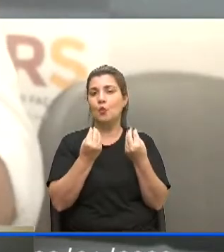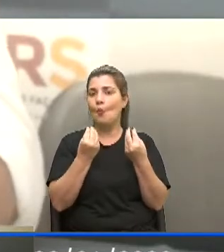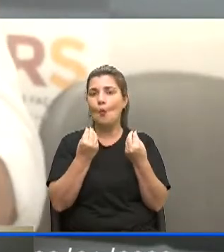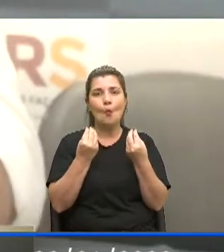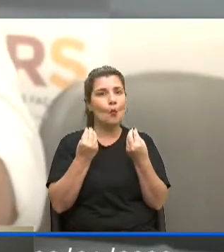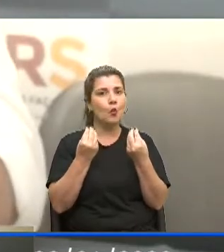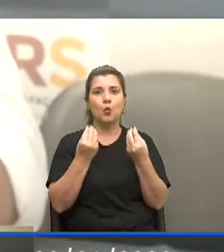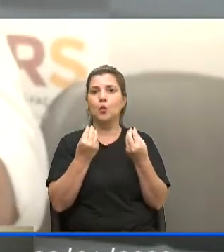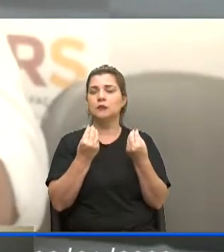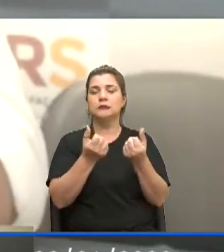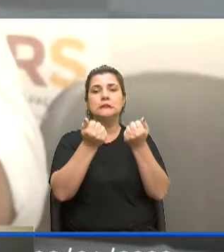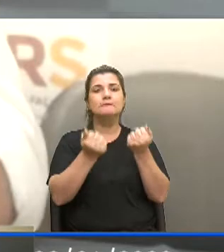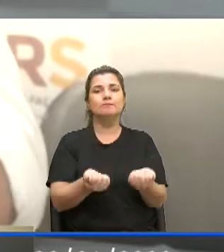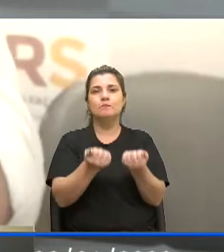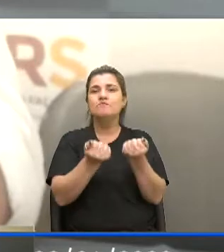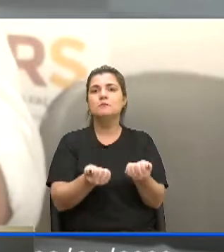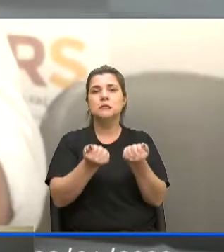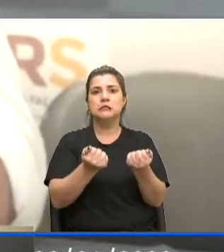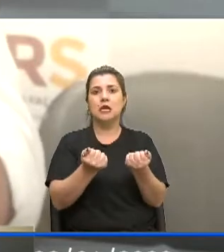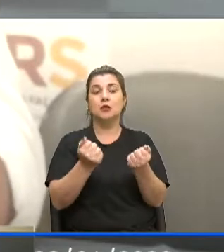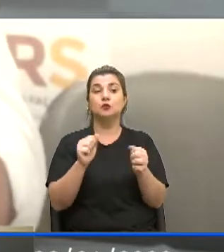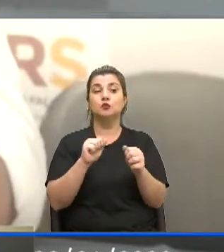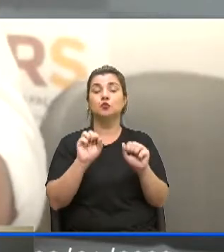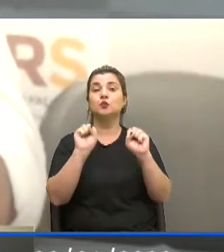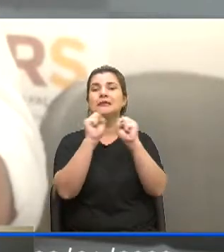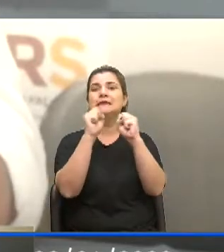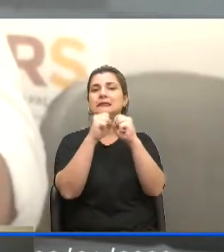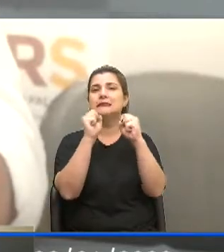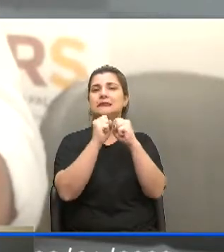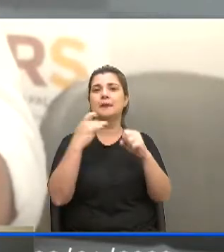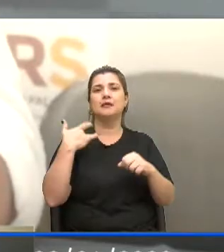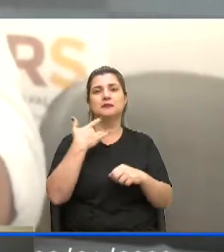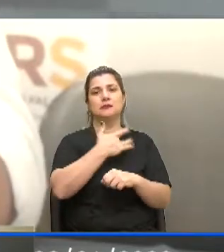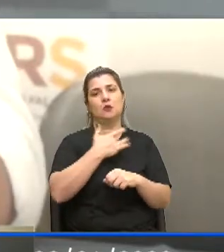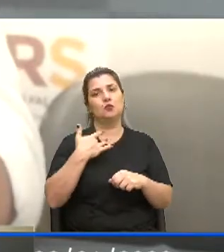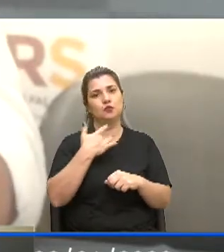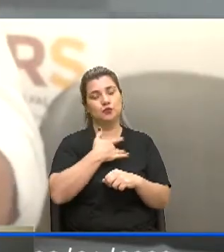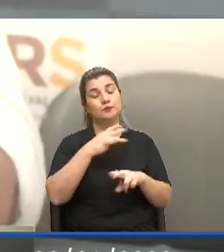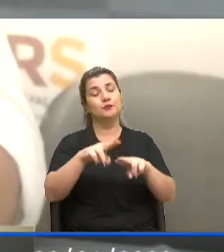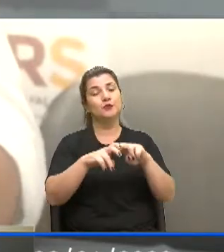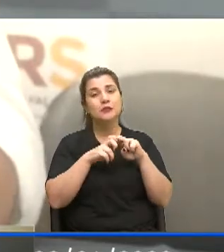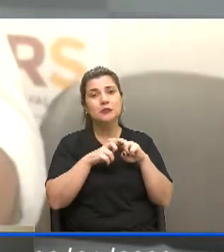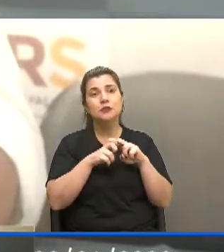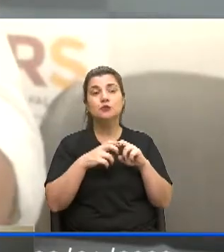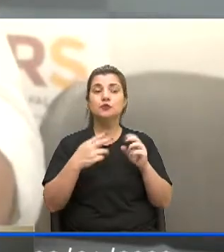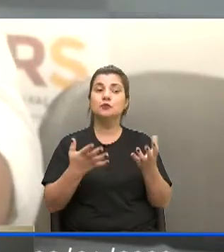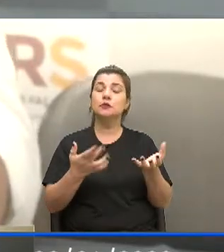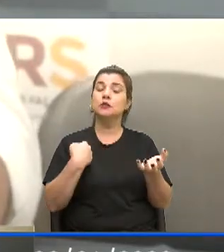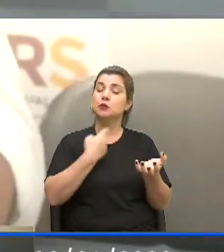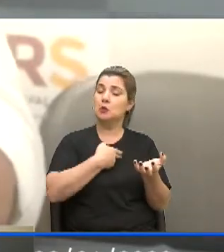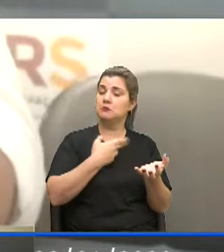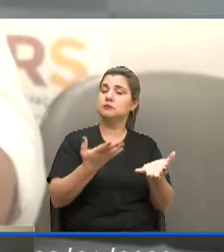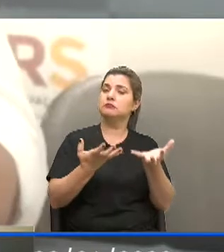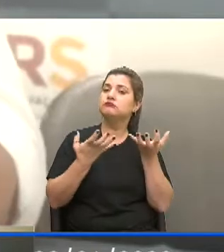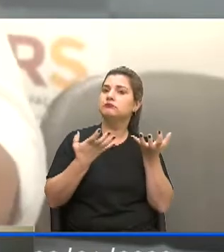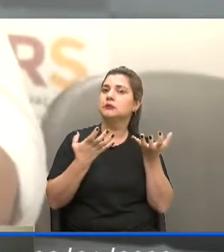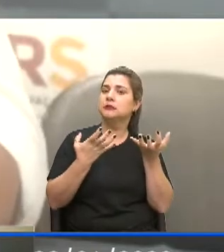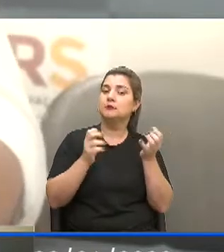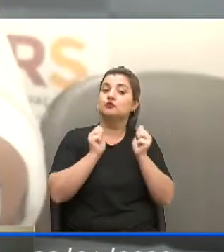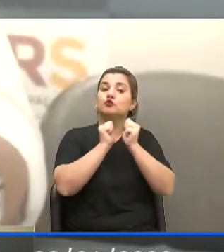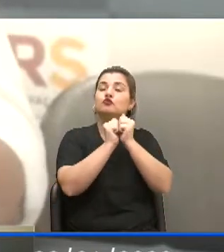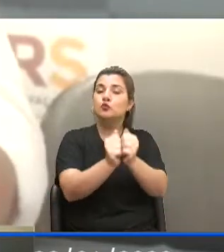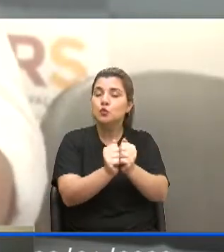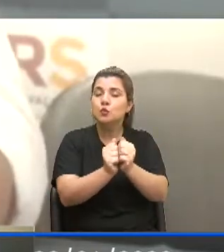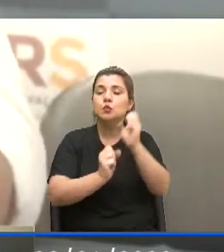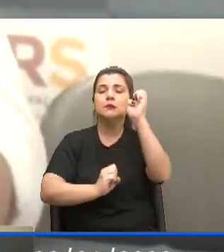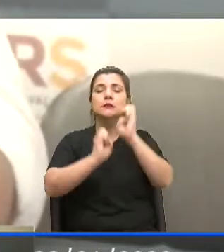de saúde. Então, a nossa ideia com a portaria é que a gente possa, junto das empresas, criar um fluxo